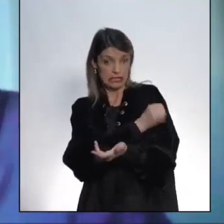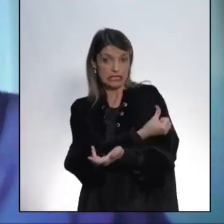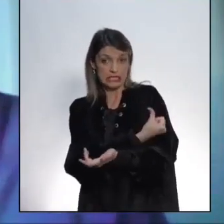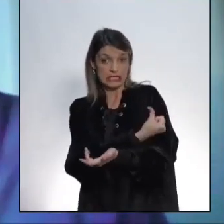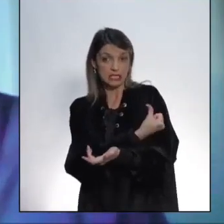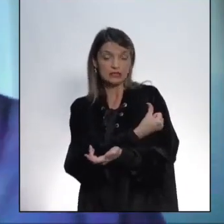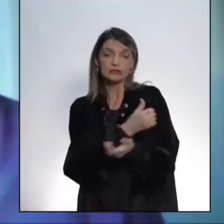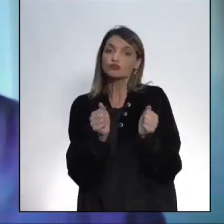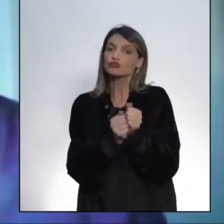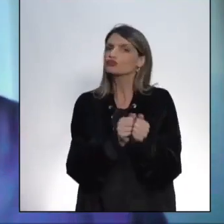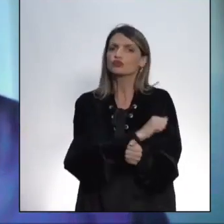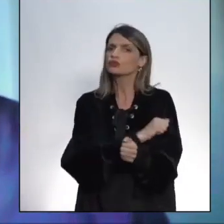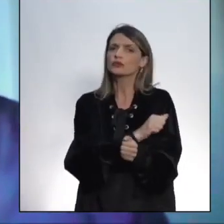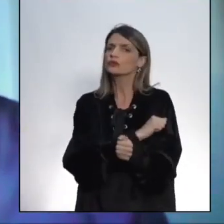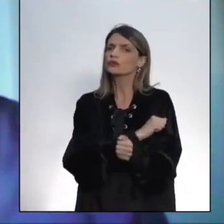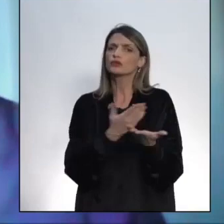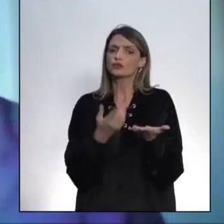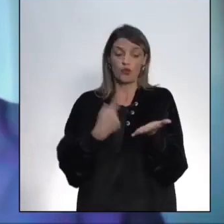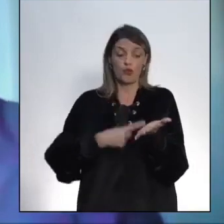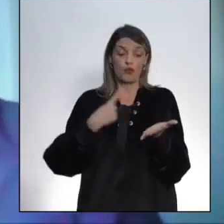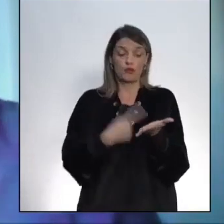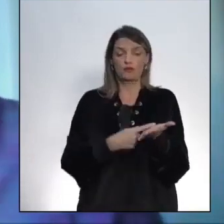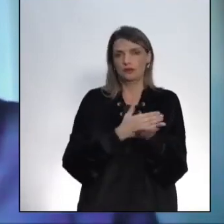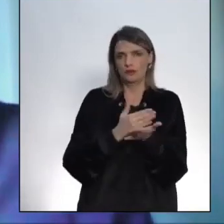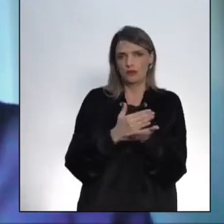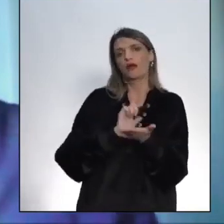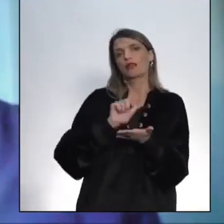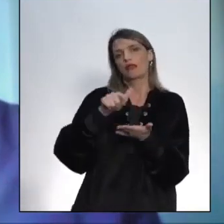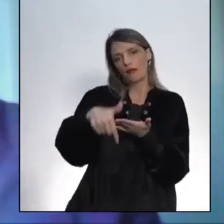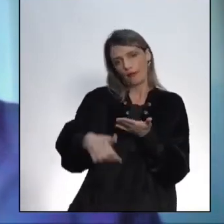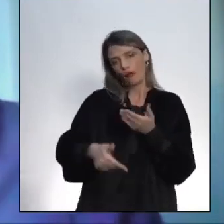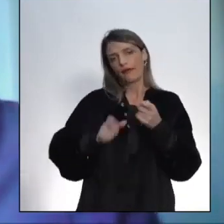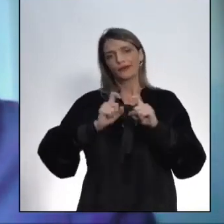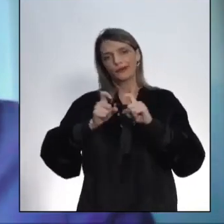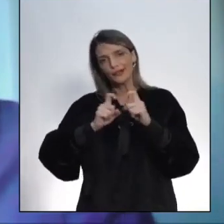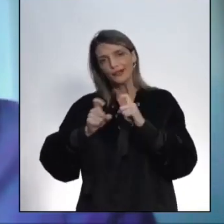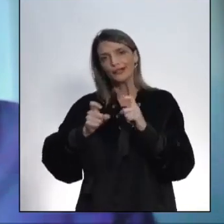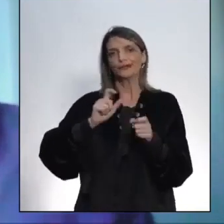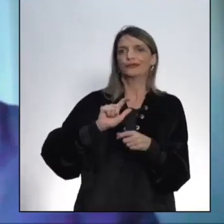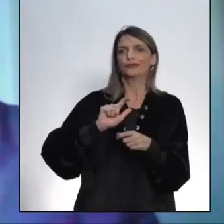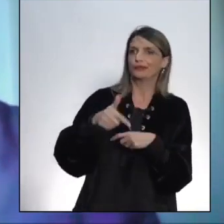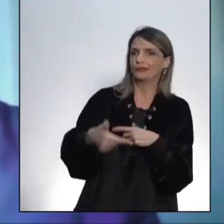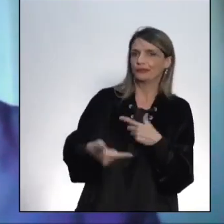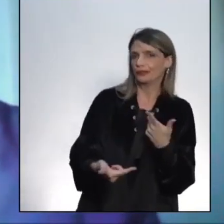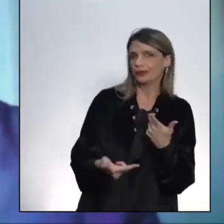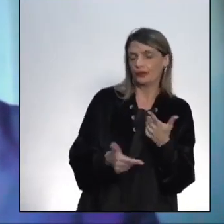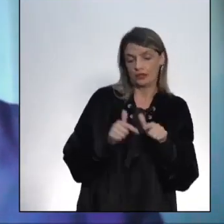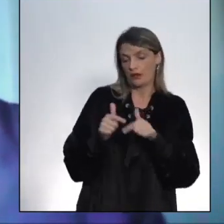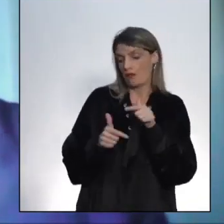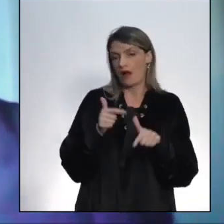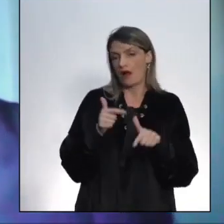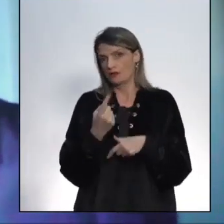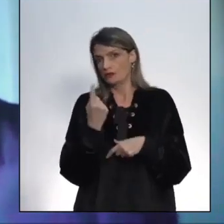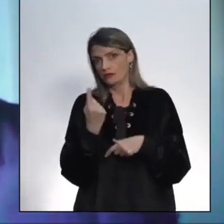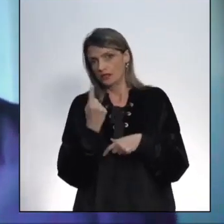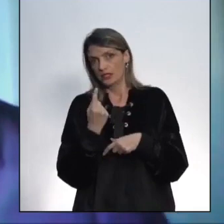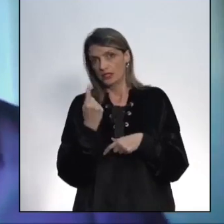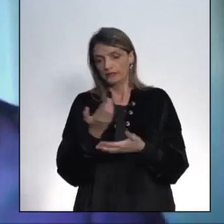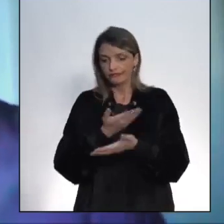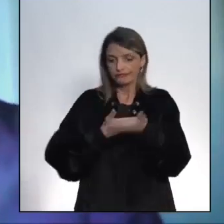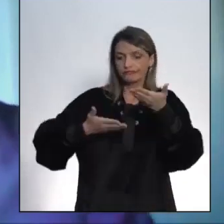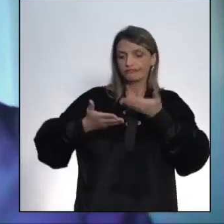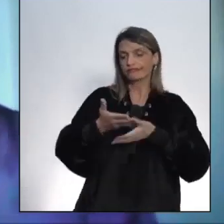esse é o meu compromisso inicial. Aí depois eu vou ter as reuniões, depois eu vou ter o momento de trabalhar sozinho, vou ter as interações com a